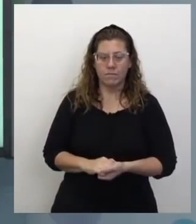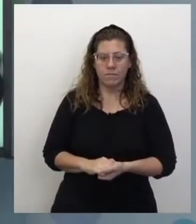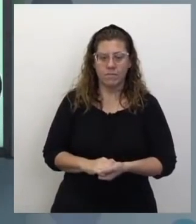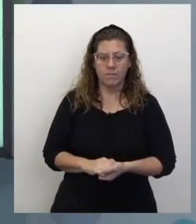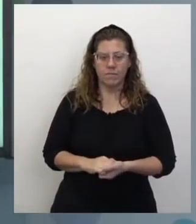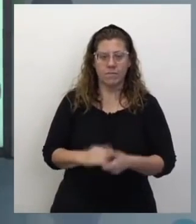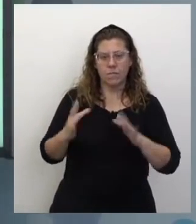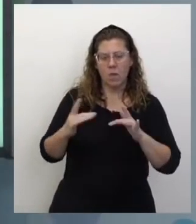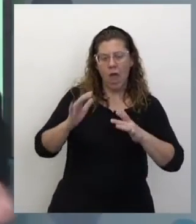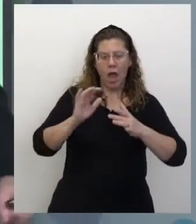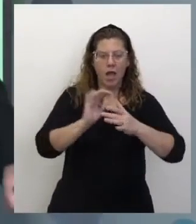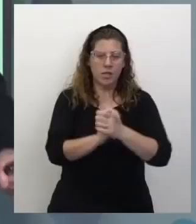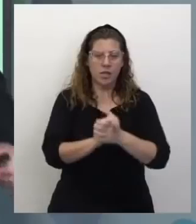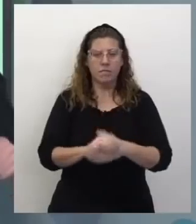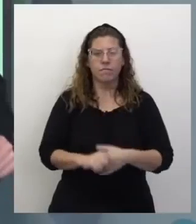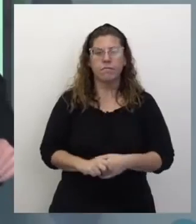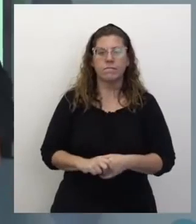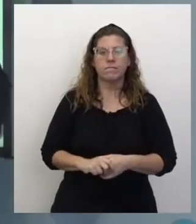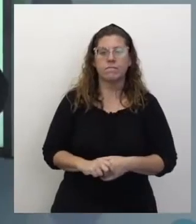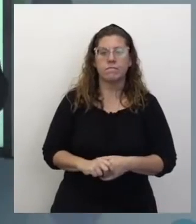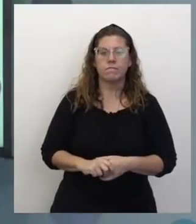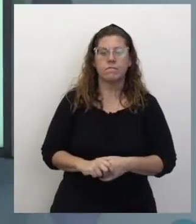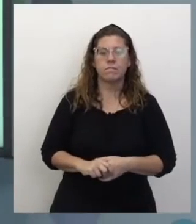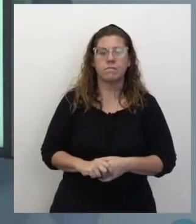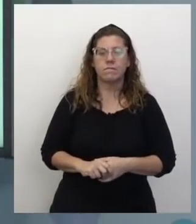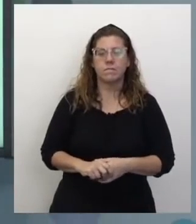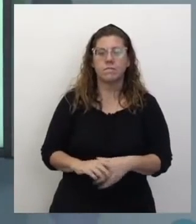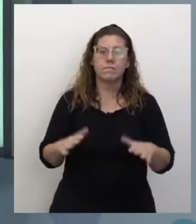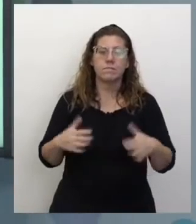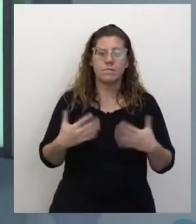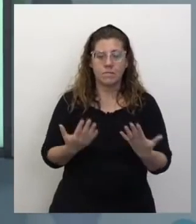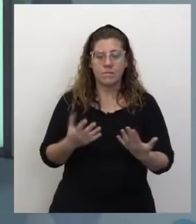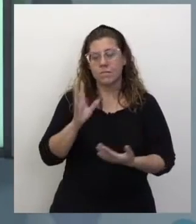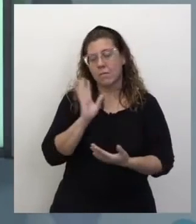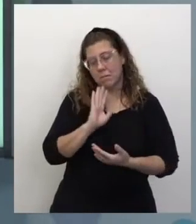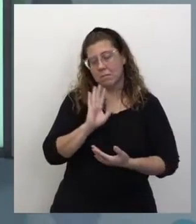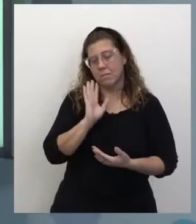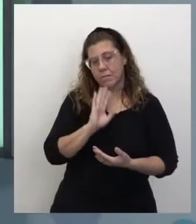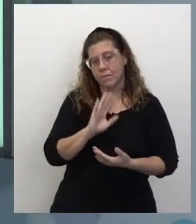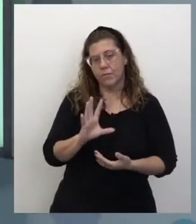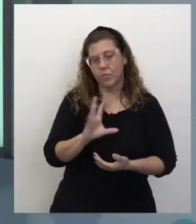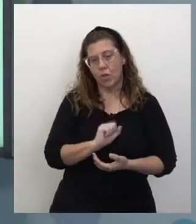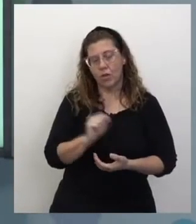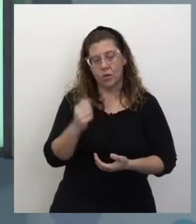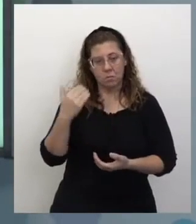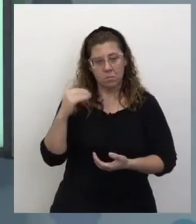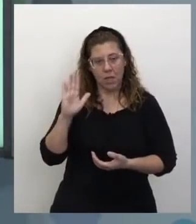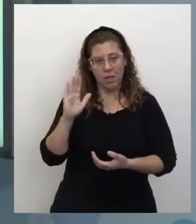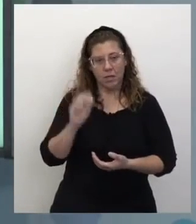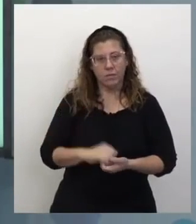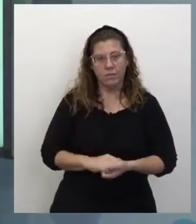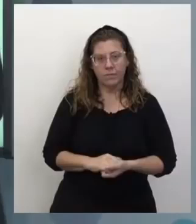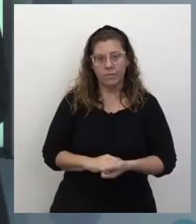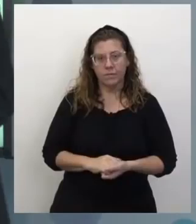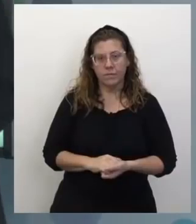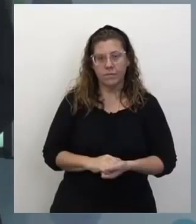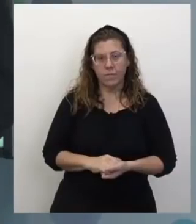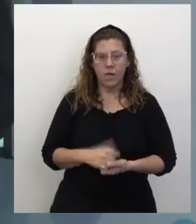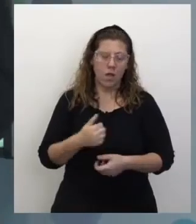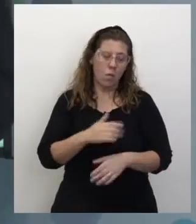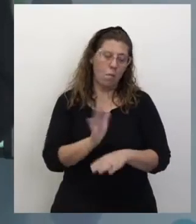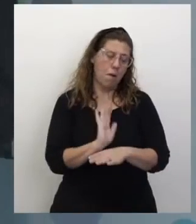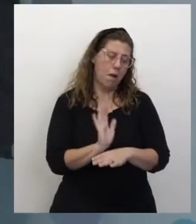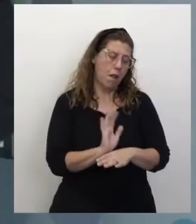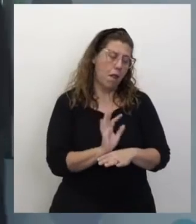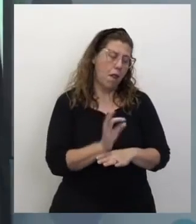namorada, casado, e aí ele cospe o cereal, né? Então o Serial Eating Guy acho que eu gosto mais, é o que eu mais gosto mais aqui, que sou eu como assisto televisão, né? Dando